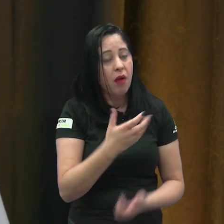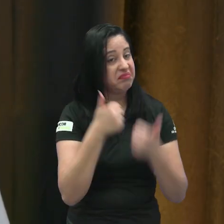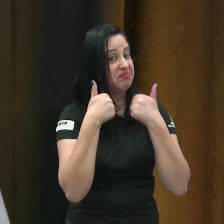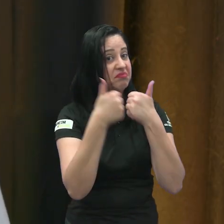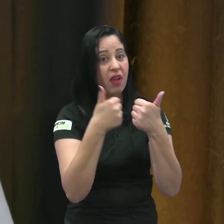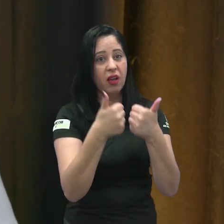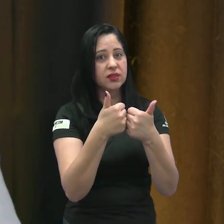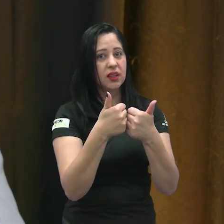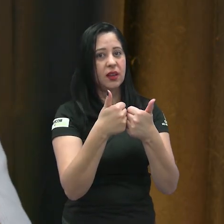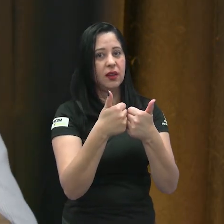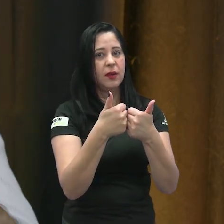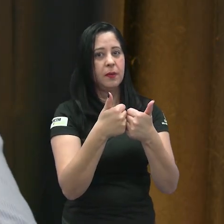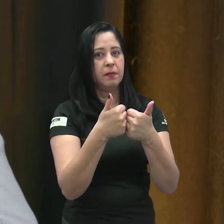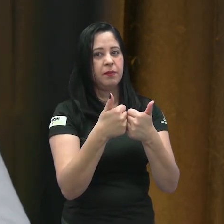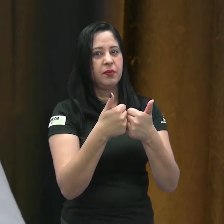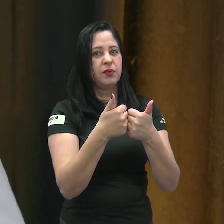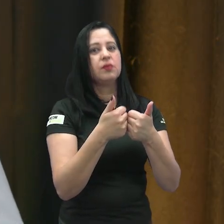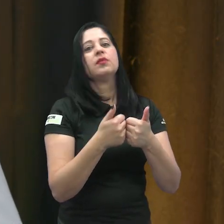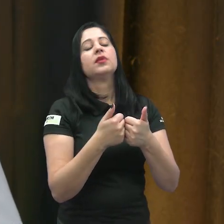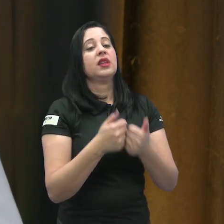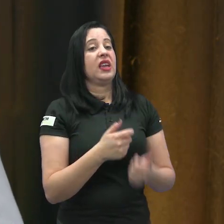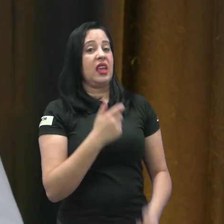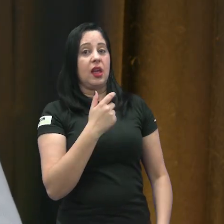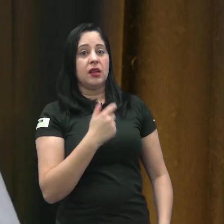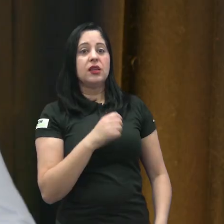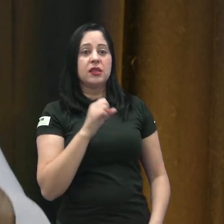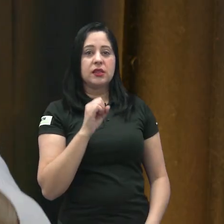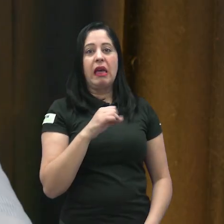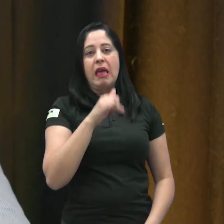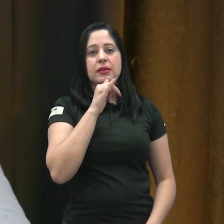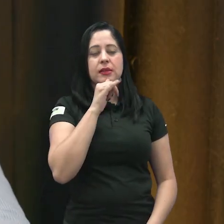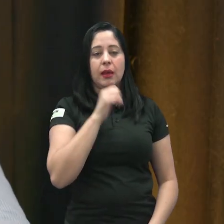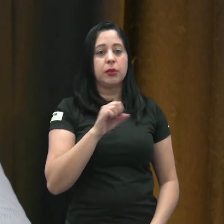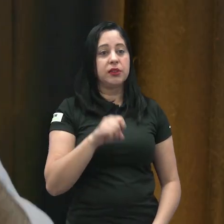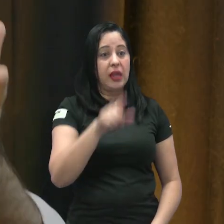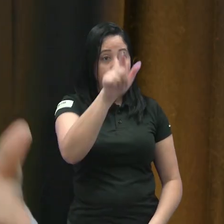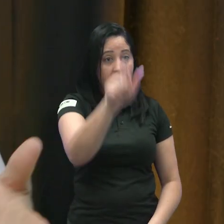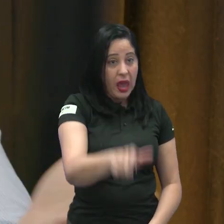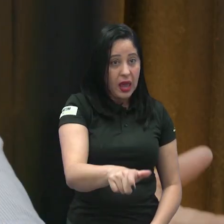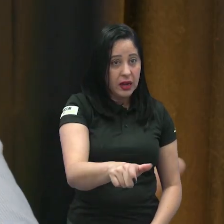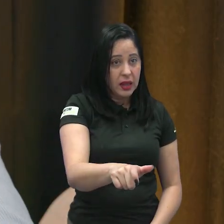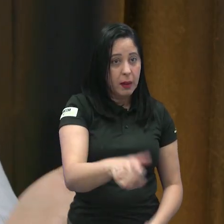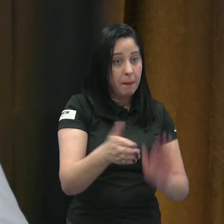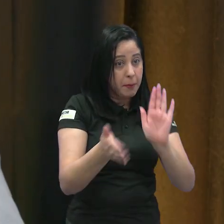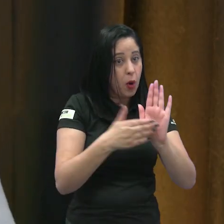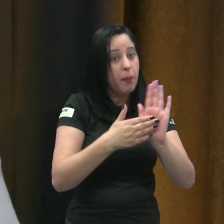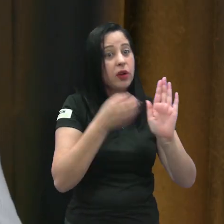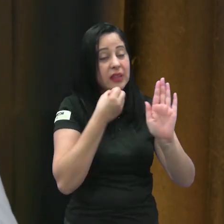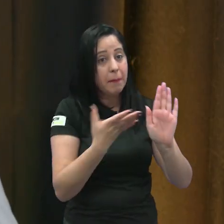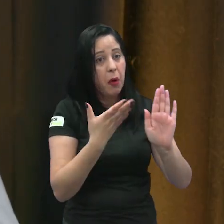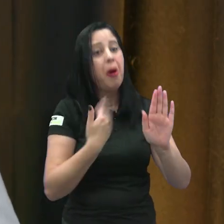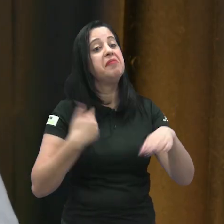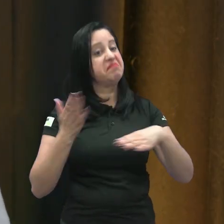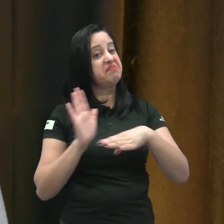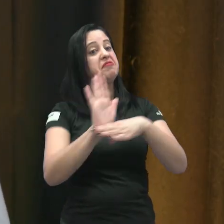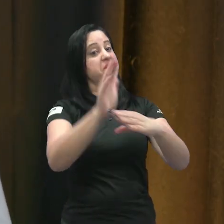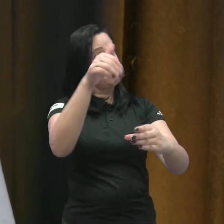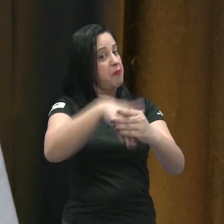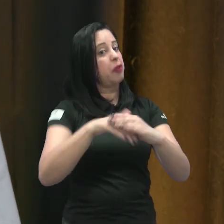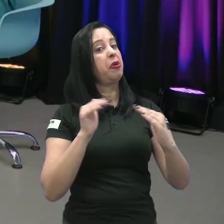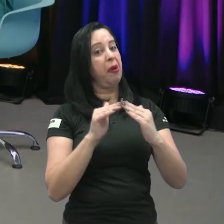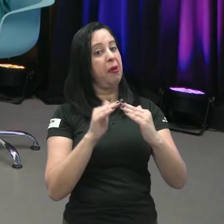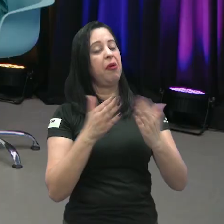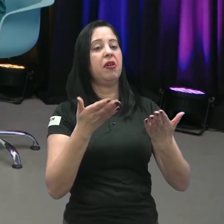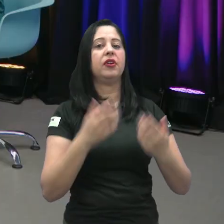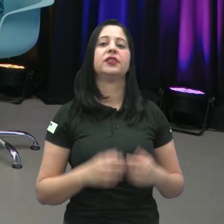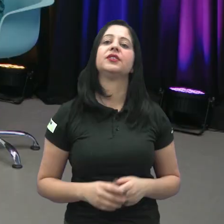sabe? Eu não vem do colega, eu vou ser favorável, é boa para a comunidade, tá? Sim, eu acho que isso falta um pouco.